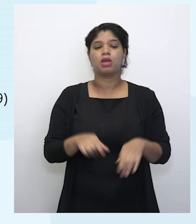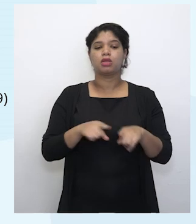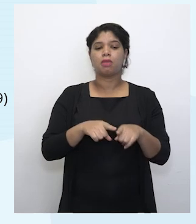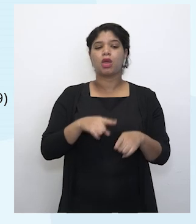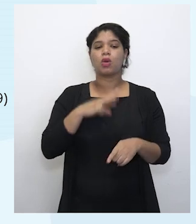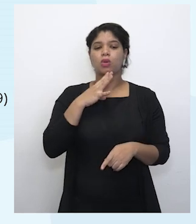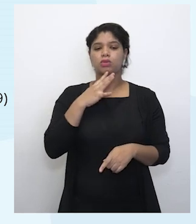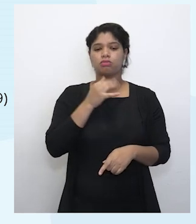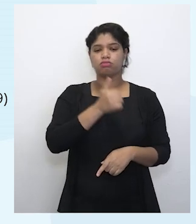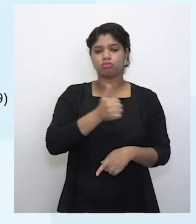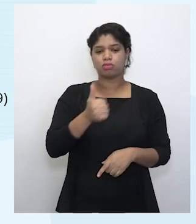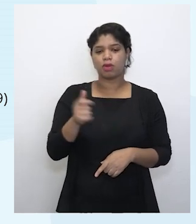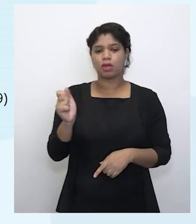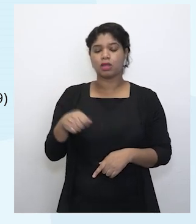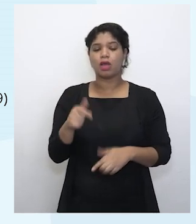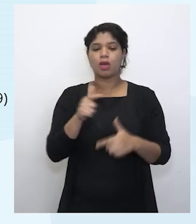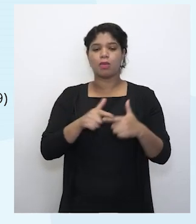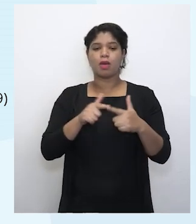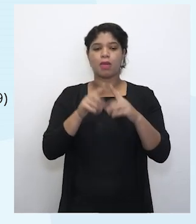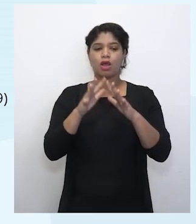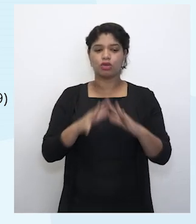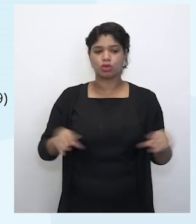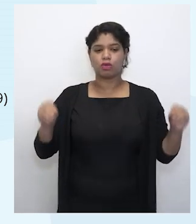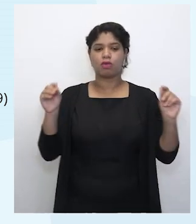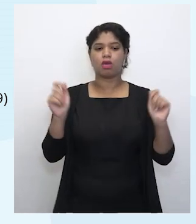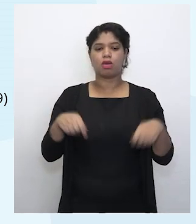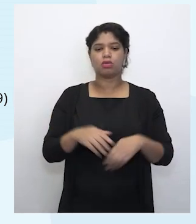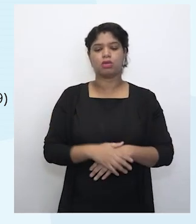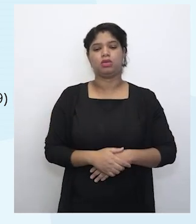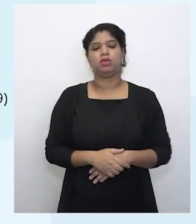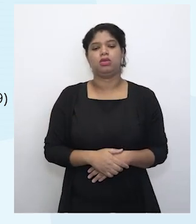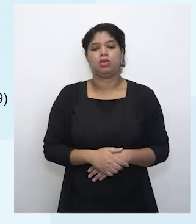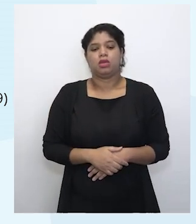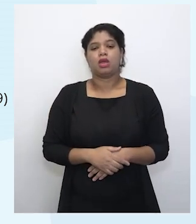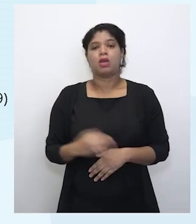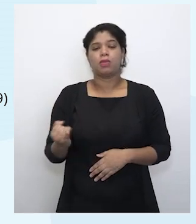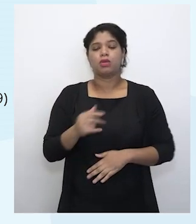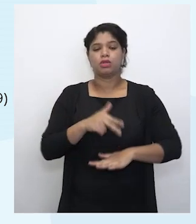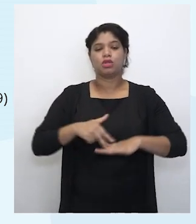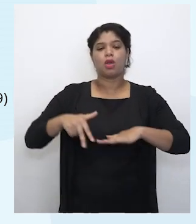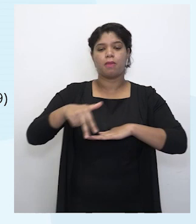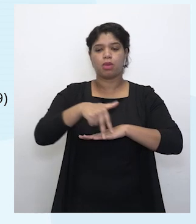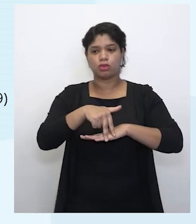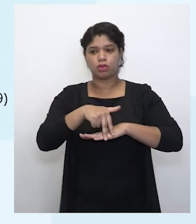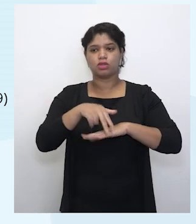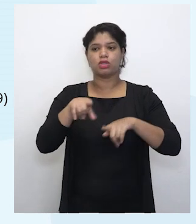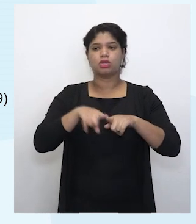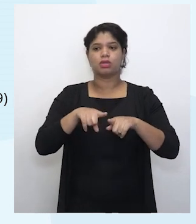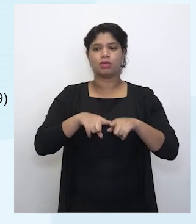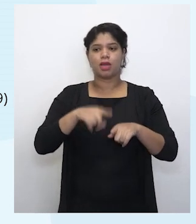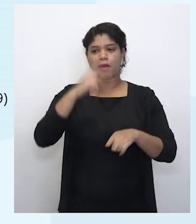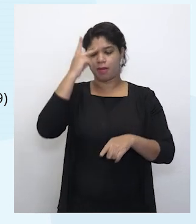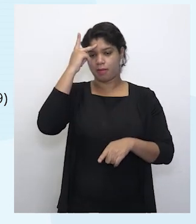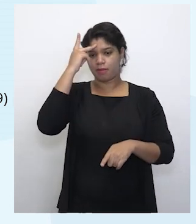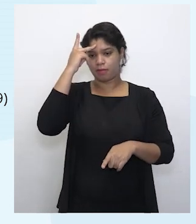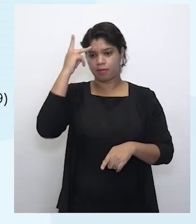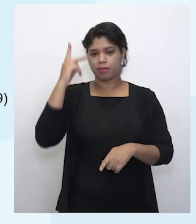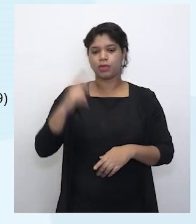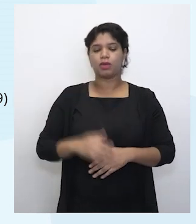conhecimentos, resolver problemas e exercer protagonismo e autoria na vida